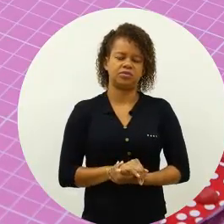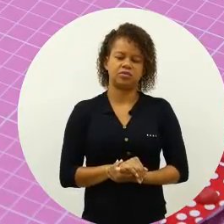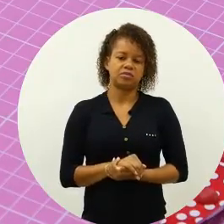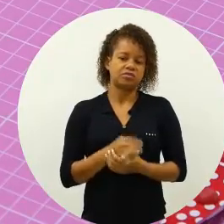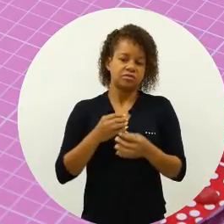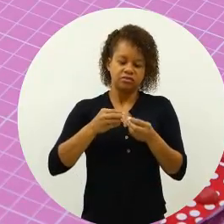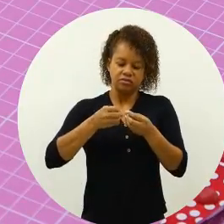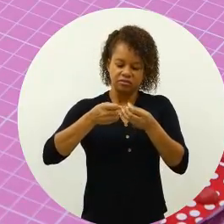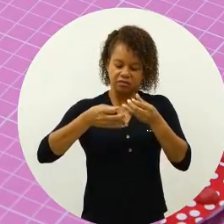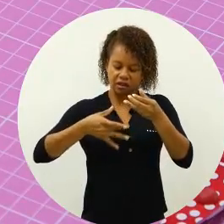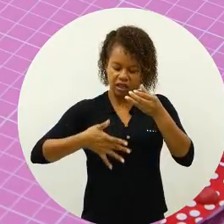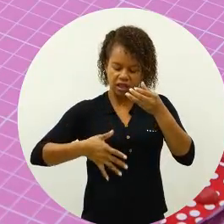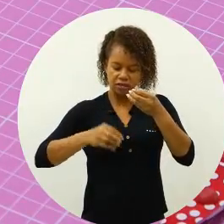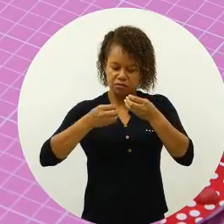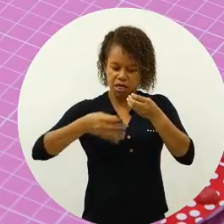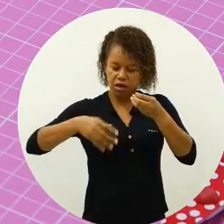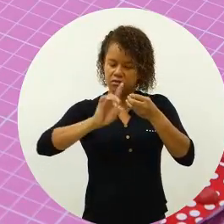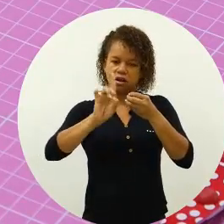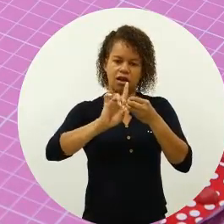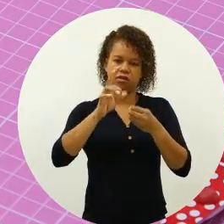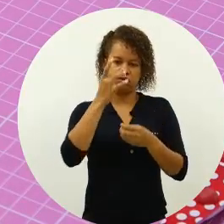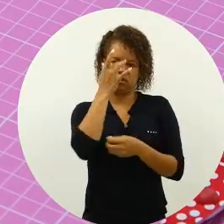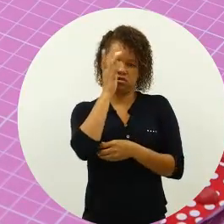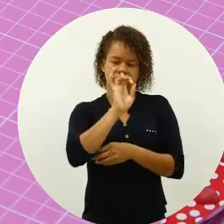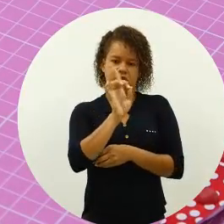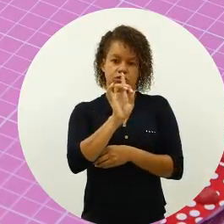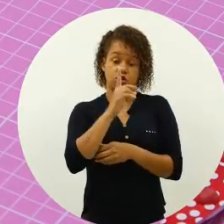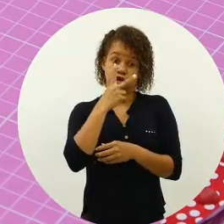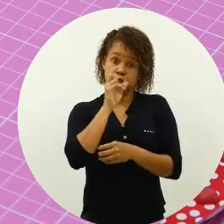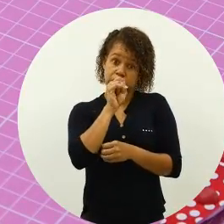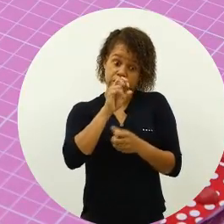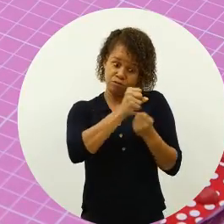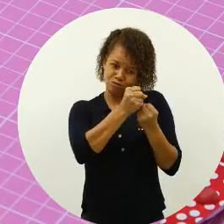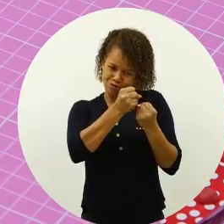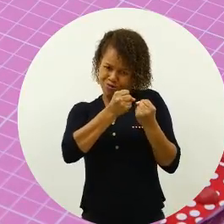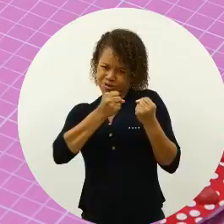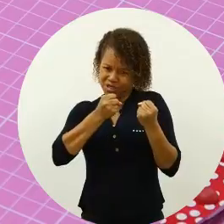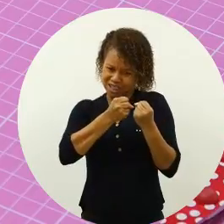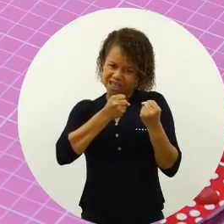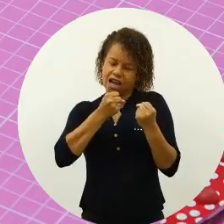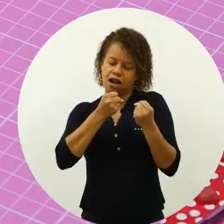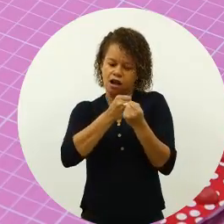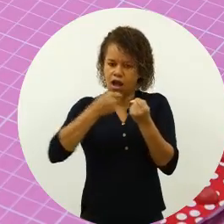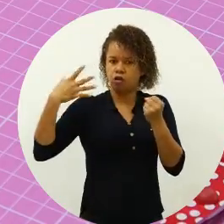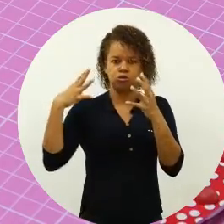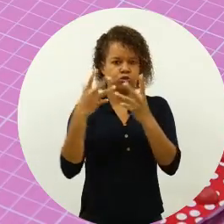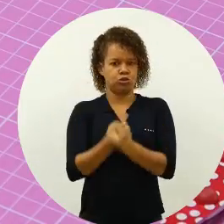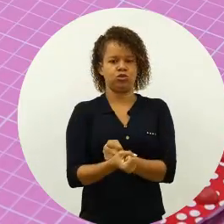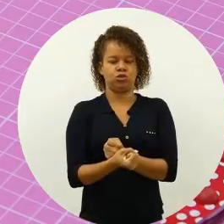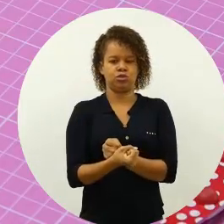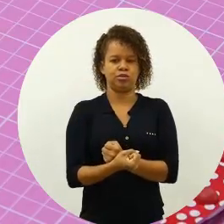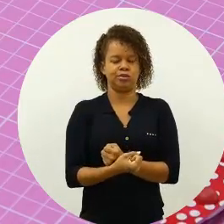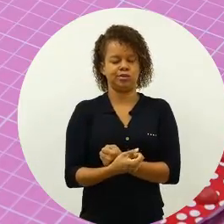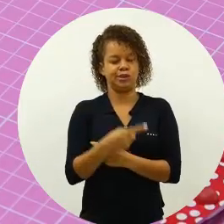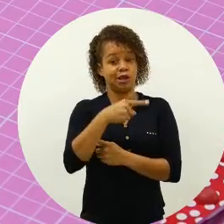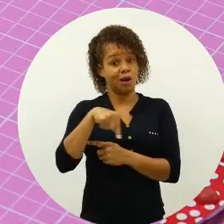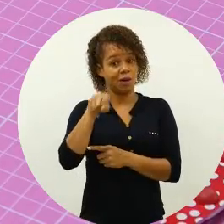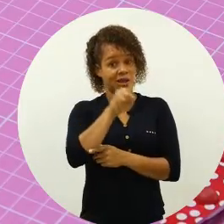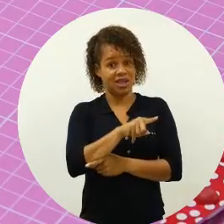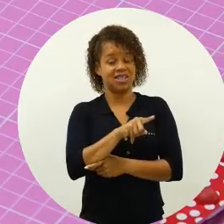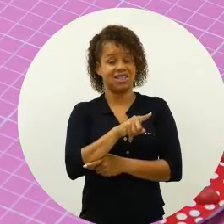e não cai com facilidade, tá? Só se puxar e aí vai arrancar tudo mesmo. Então,